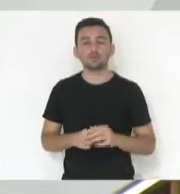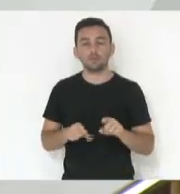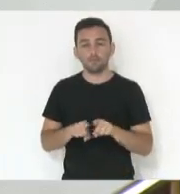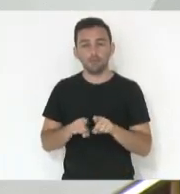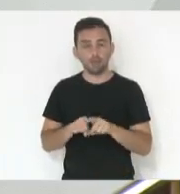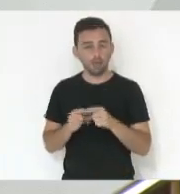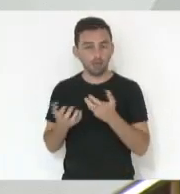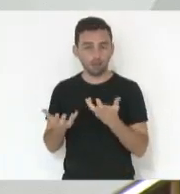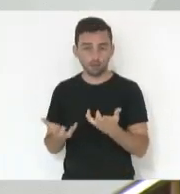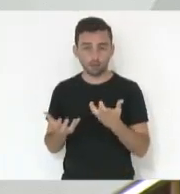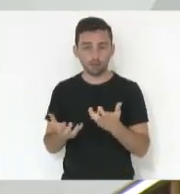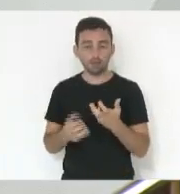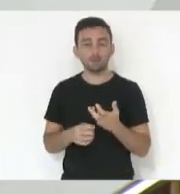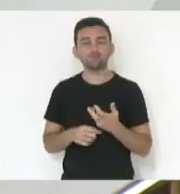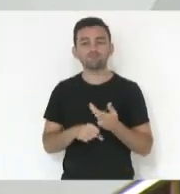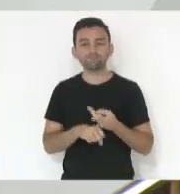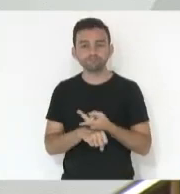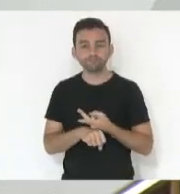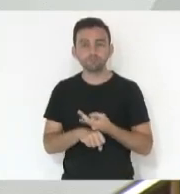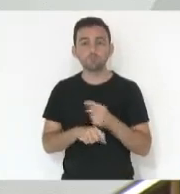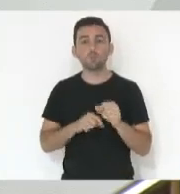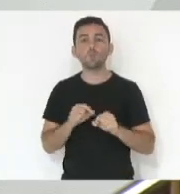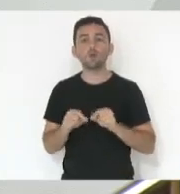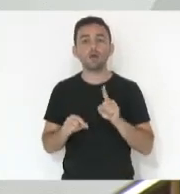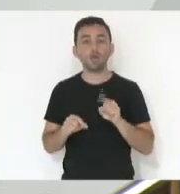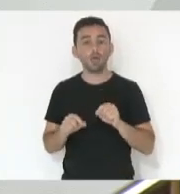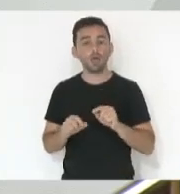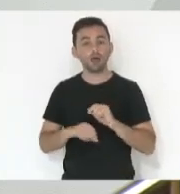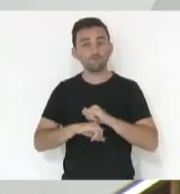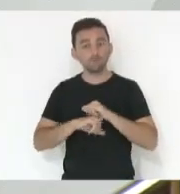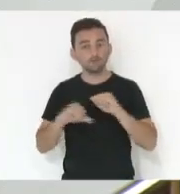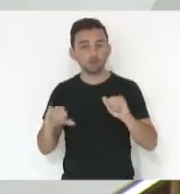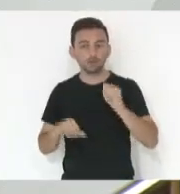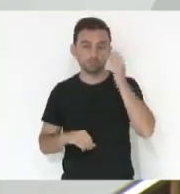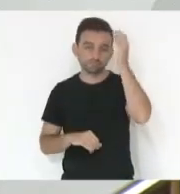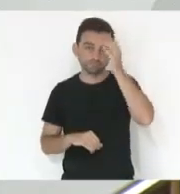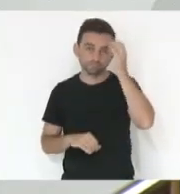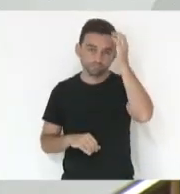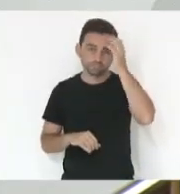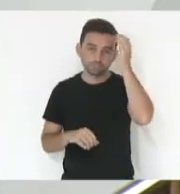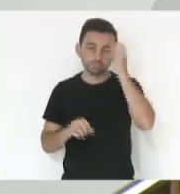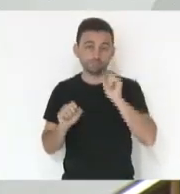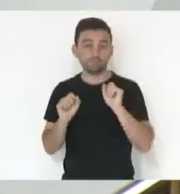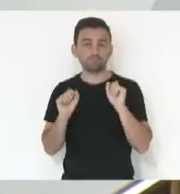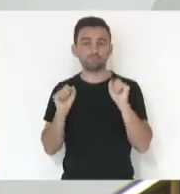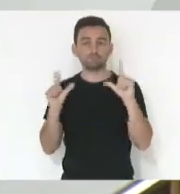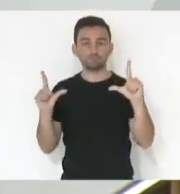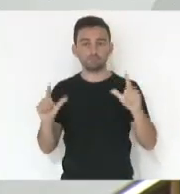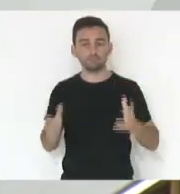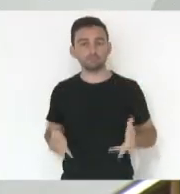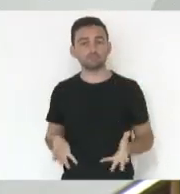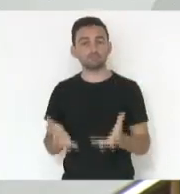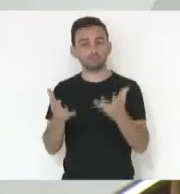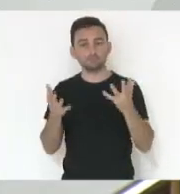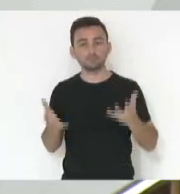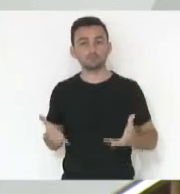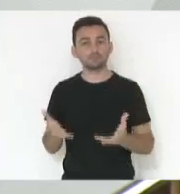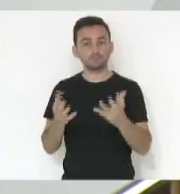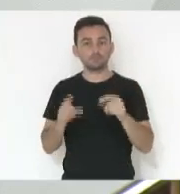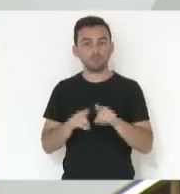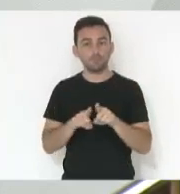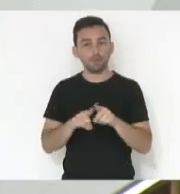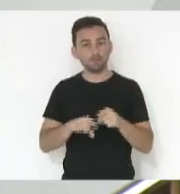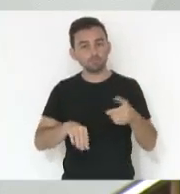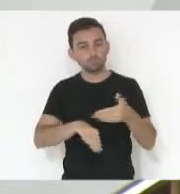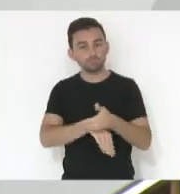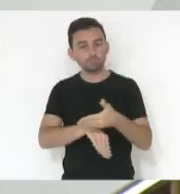também despertar a consciência e incentivar a